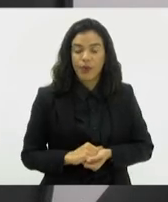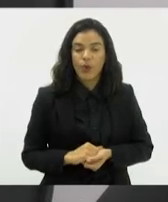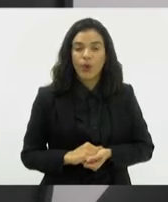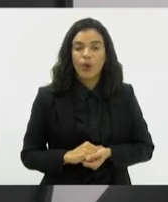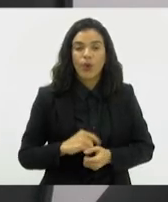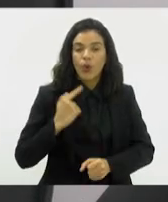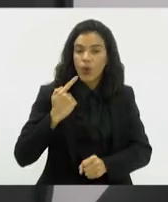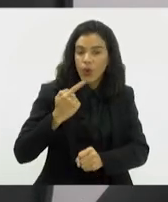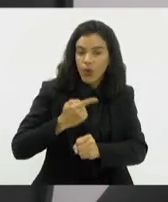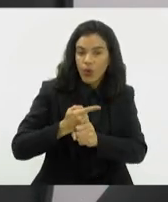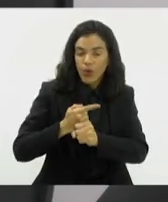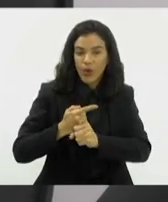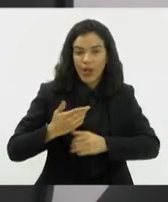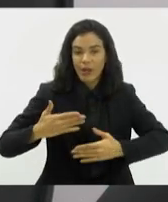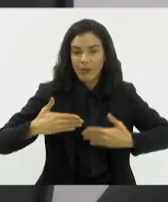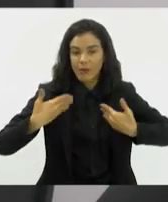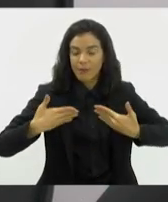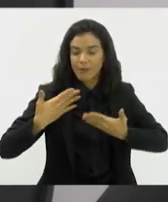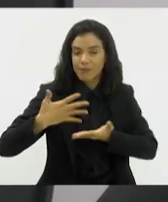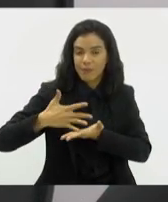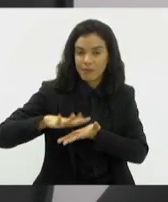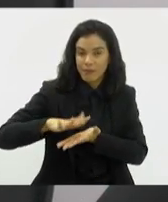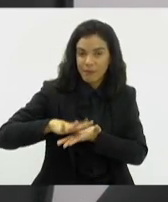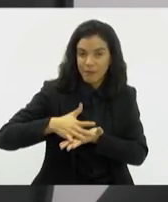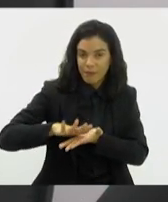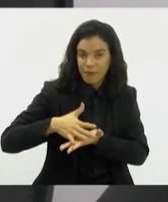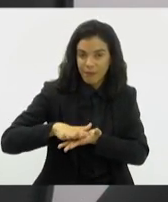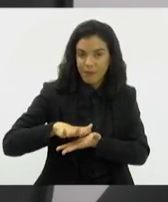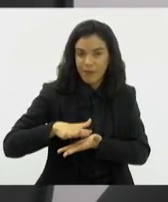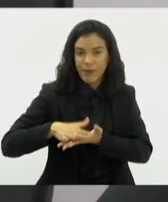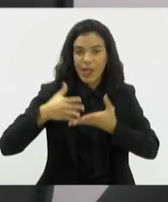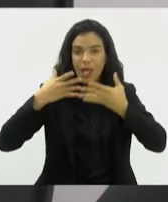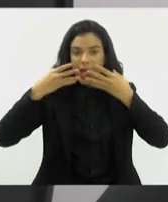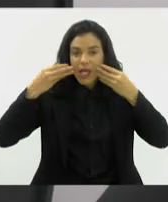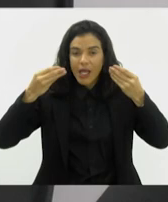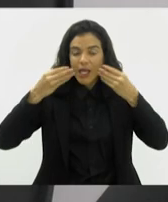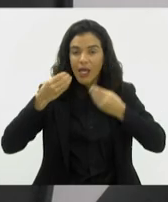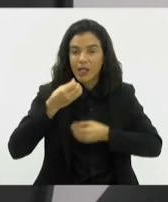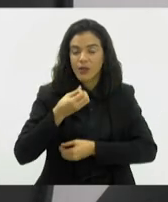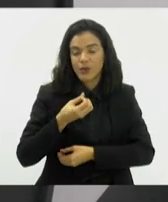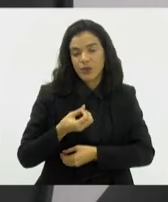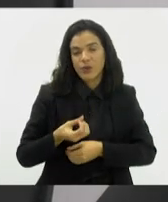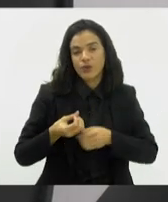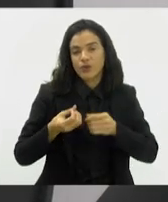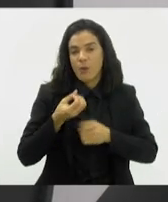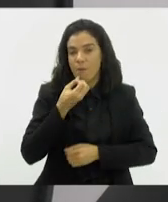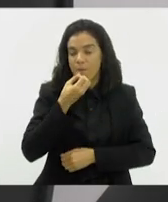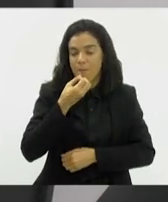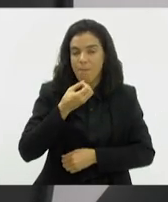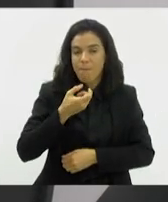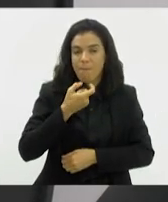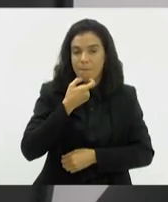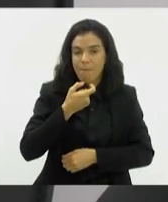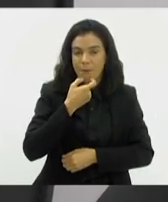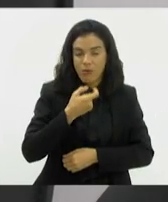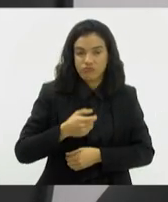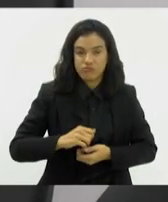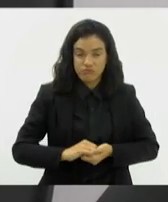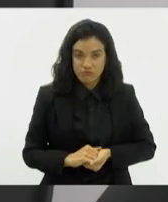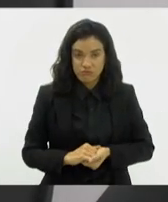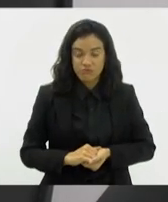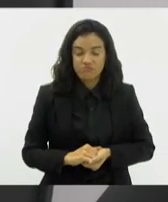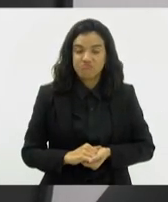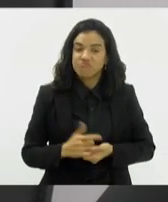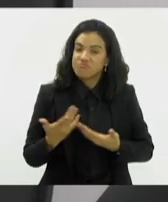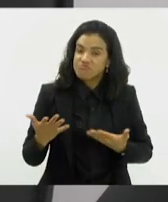Grêmio Recreativo Escola de Samba Gato de Bom Sucesso, em virtude da sua relevante contribuição